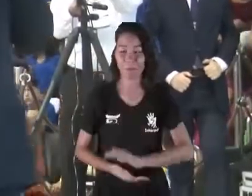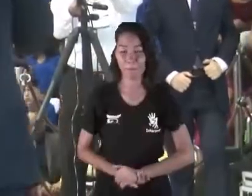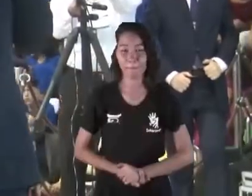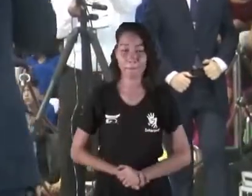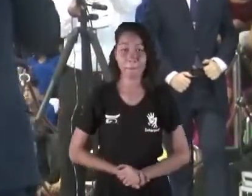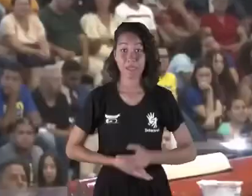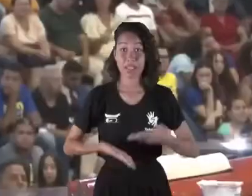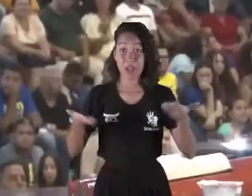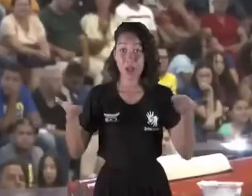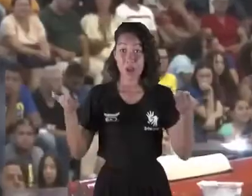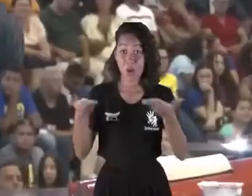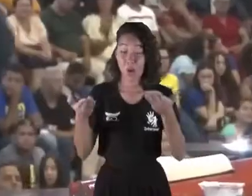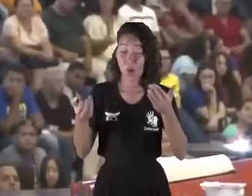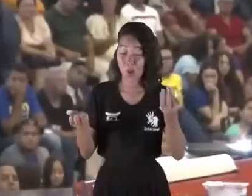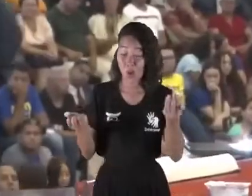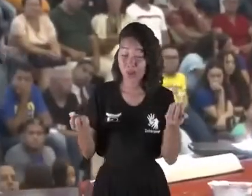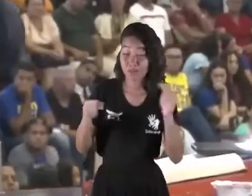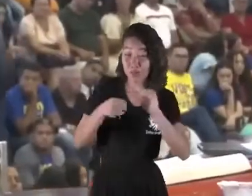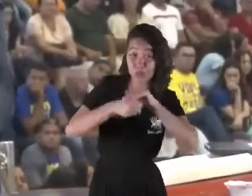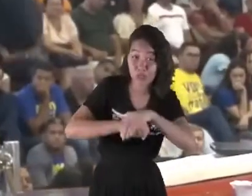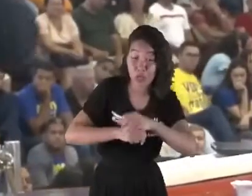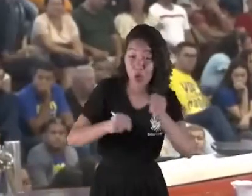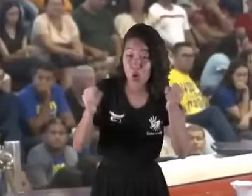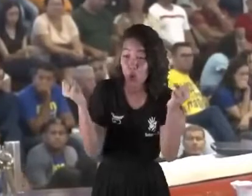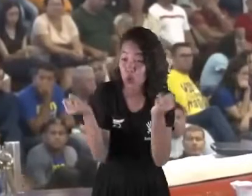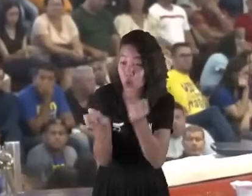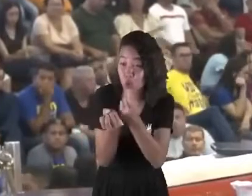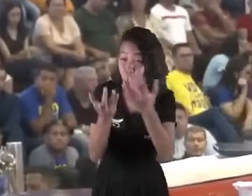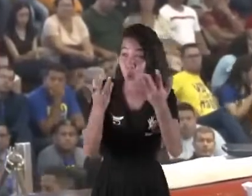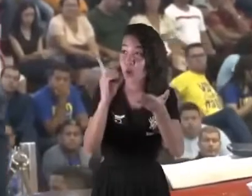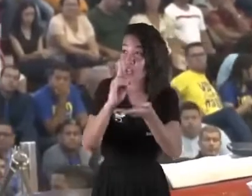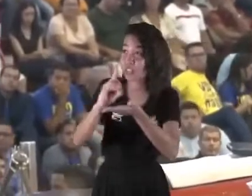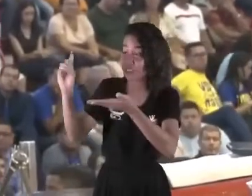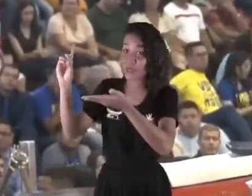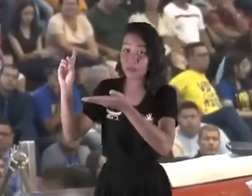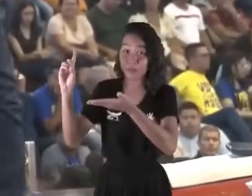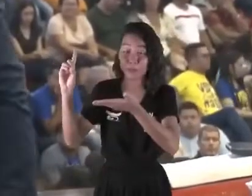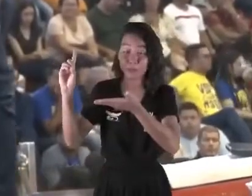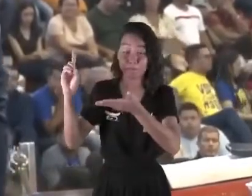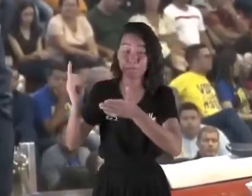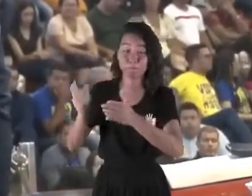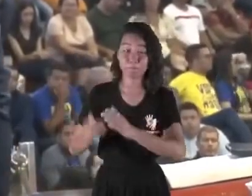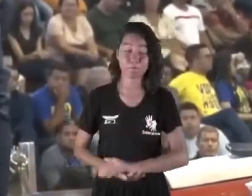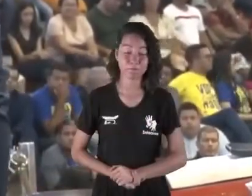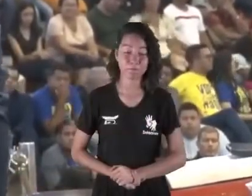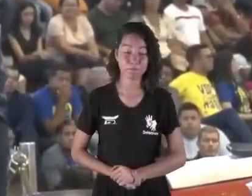a glória de Deus não vai te levantar.